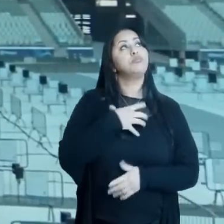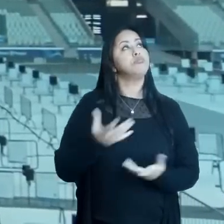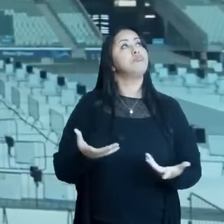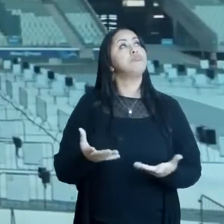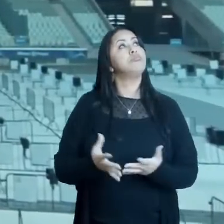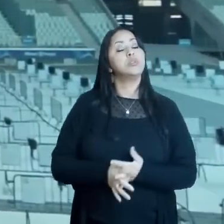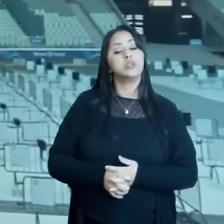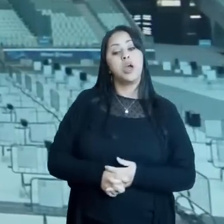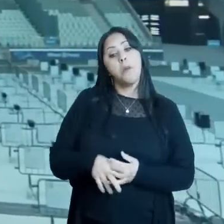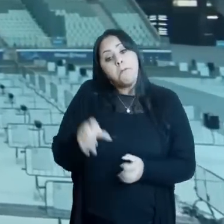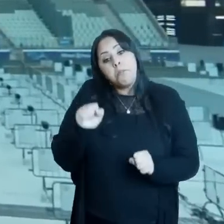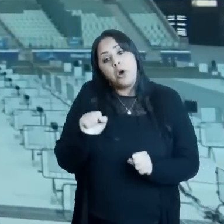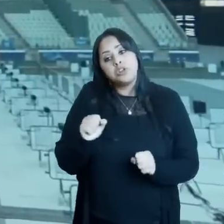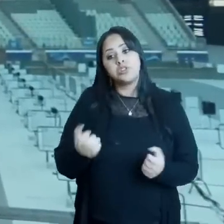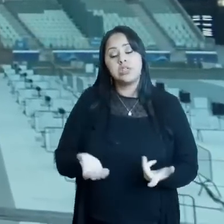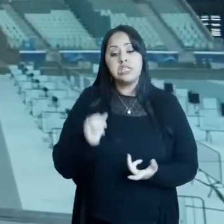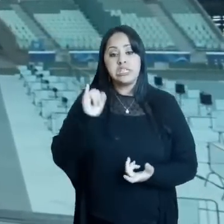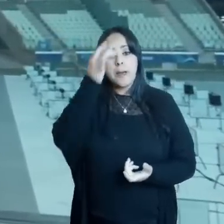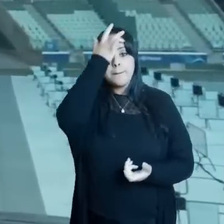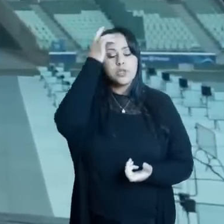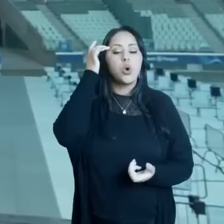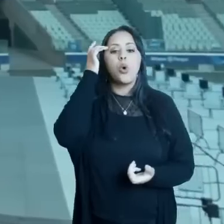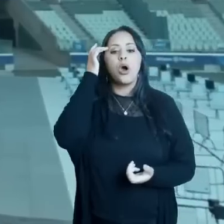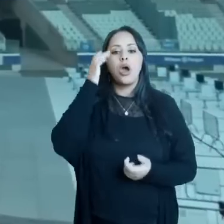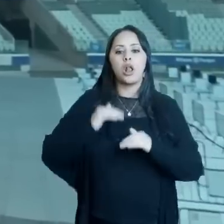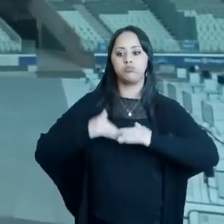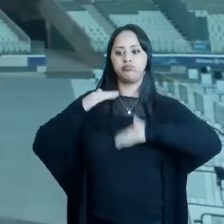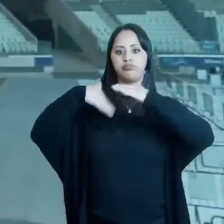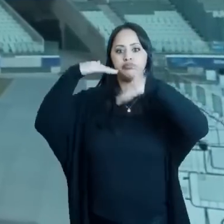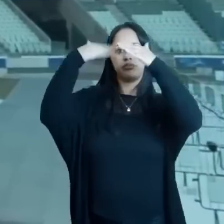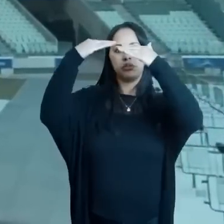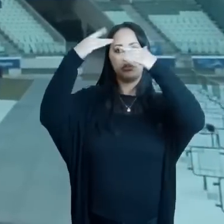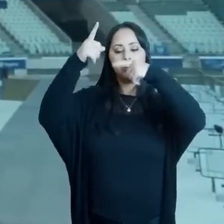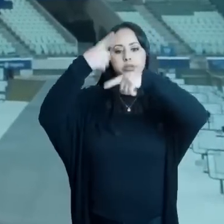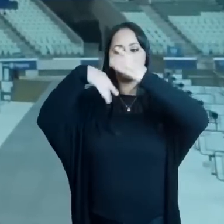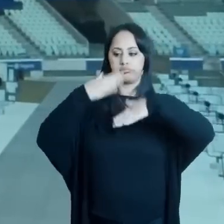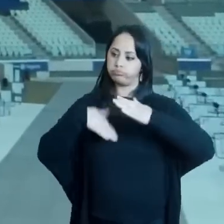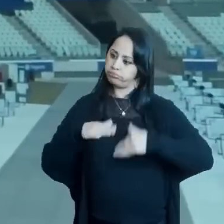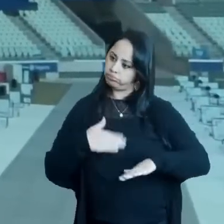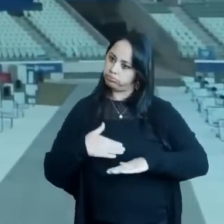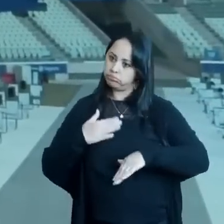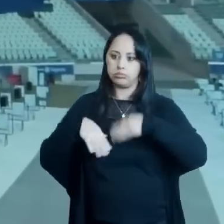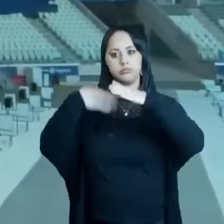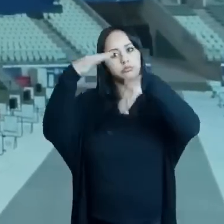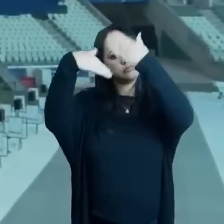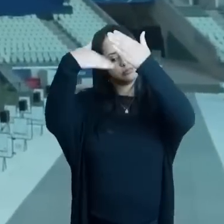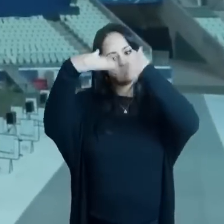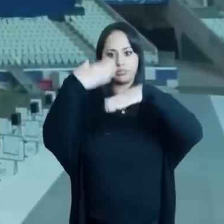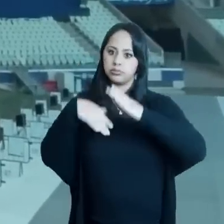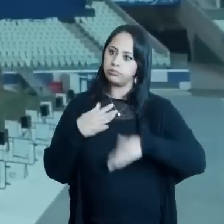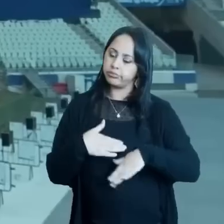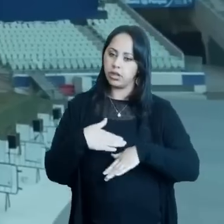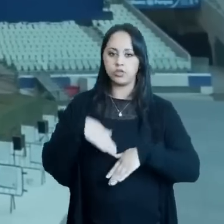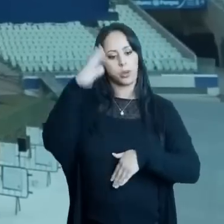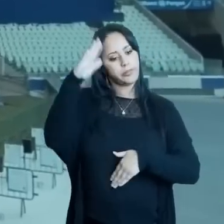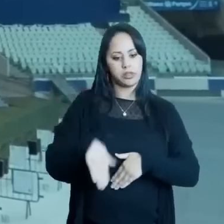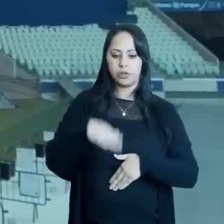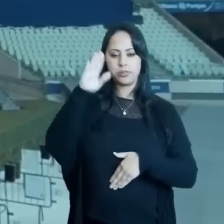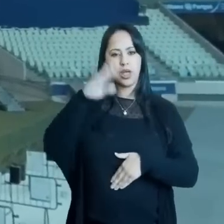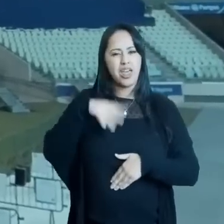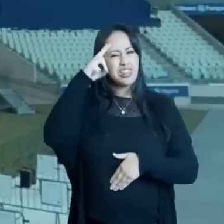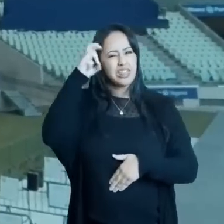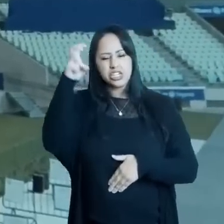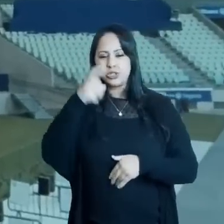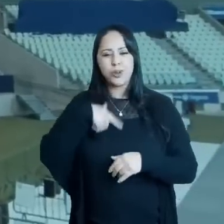hereditária. Pode ser esse o caso, se a pessoa sobe e ela desce, ou se fica naqueles altos e baixos, a pessoa é muito inteligente,